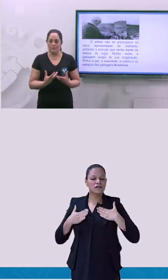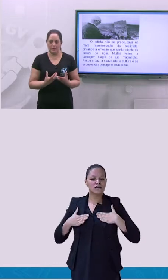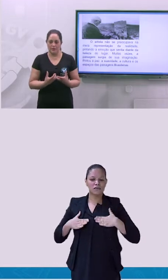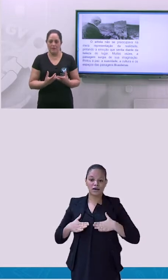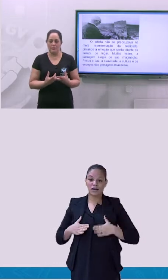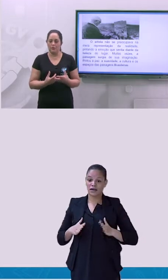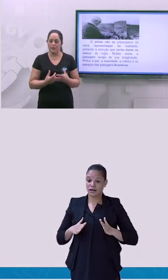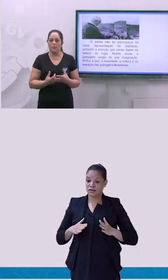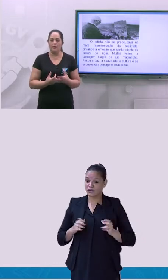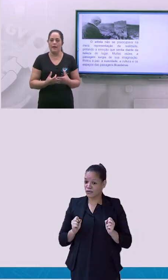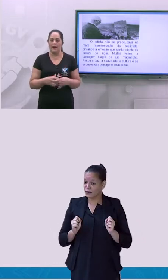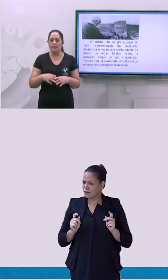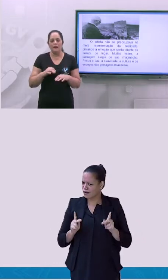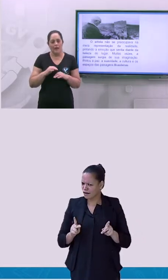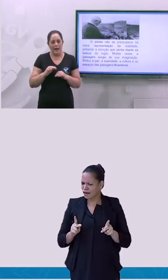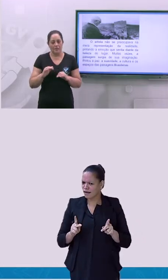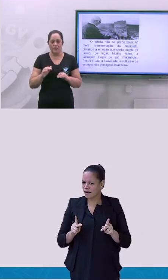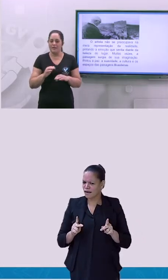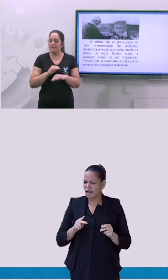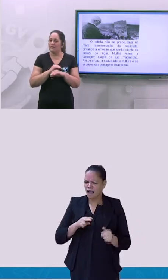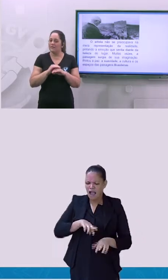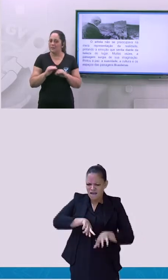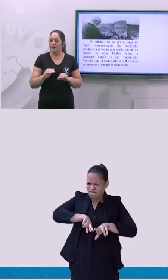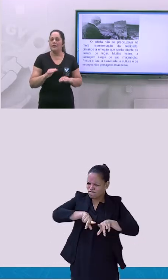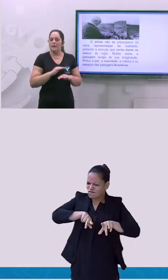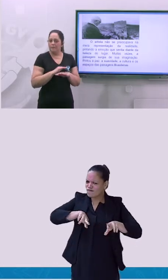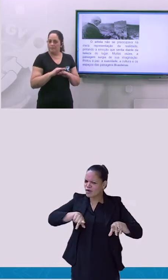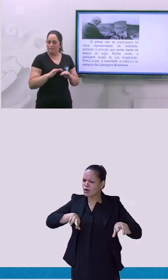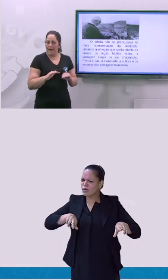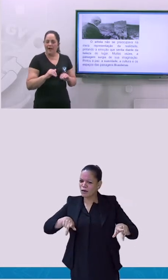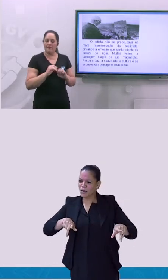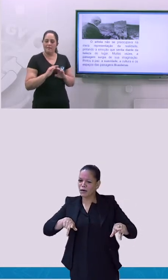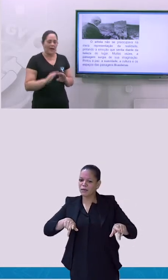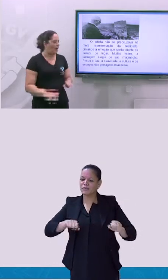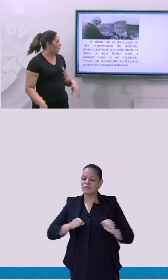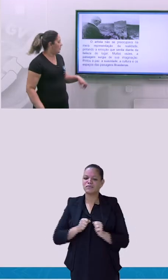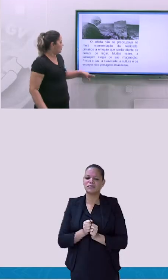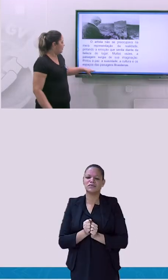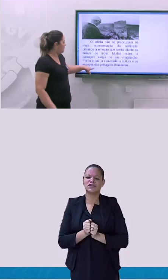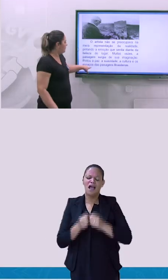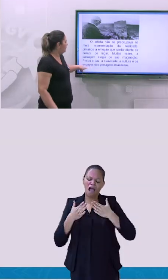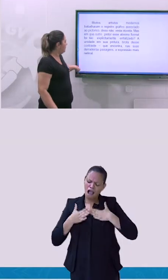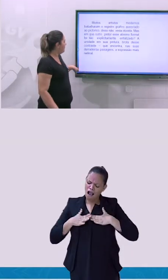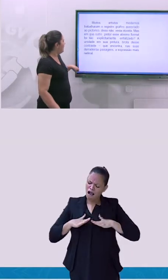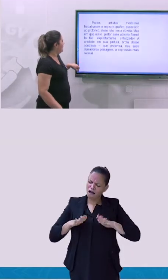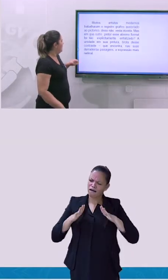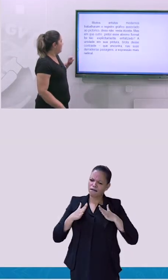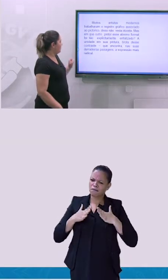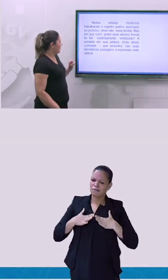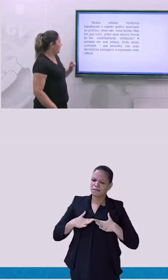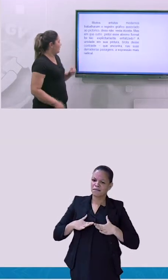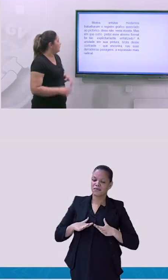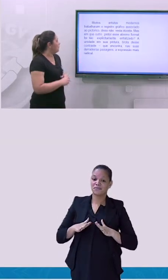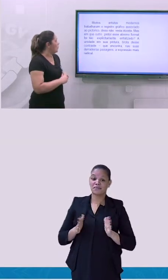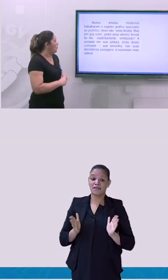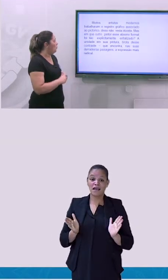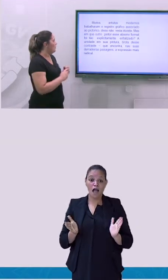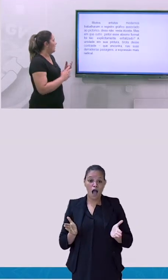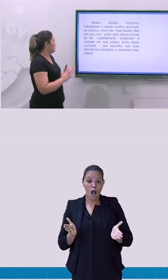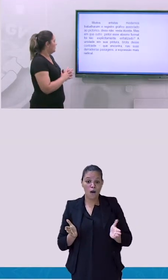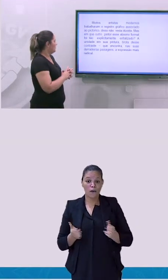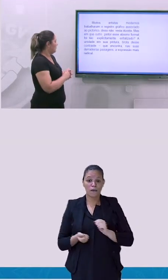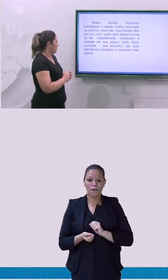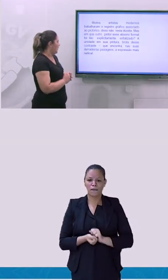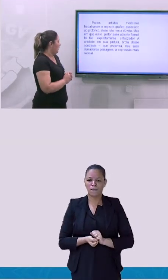evolução de emoções. Muito pelo contrário, as obras dele são sempre paz, calmas. Vamos ver aqui.